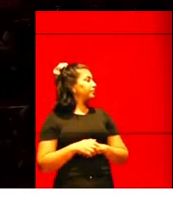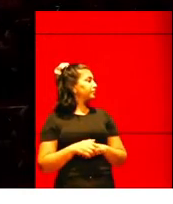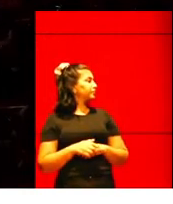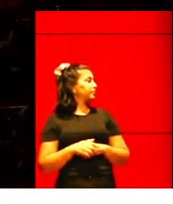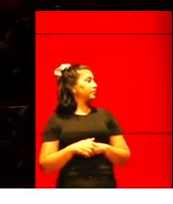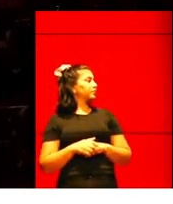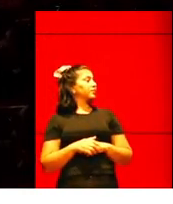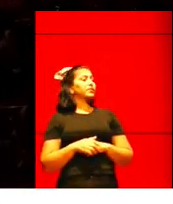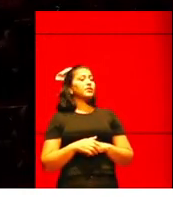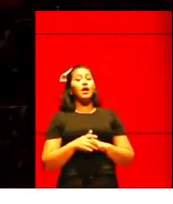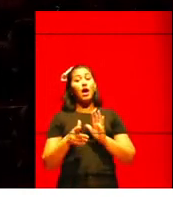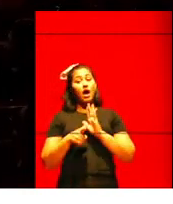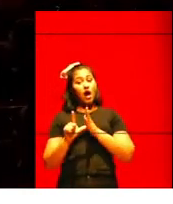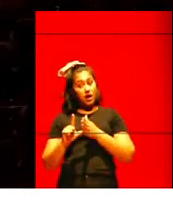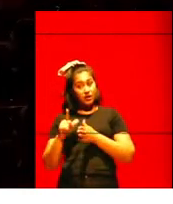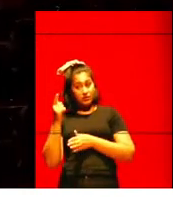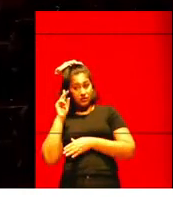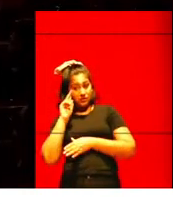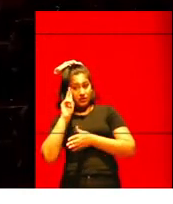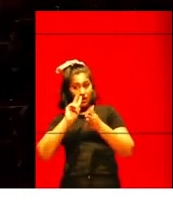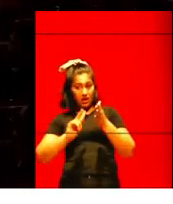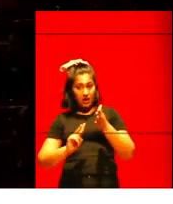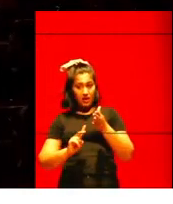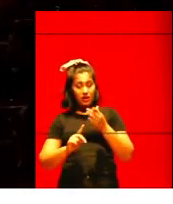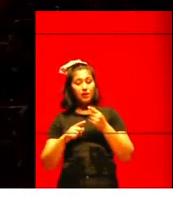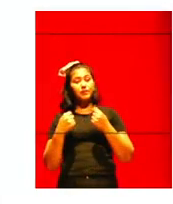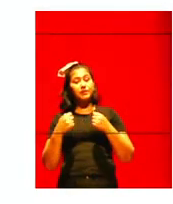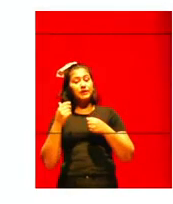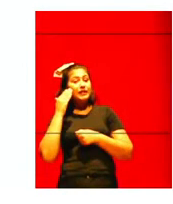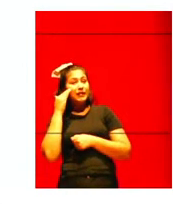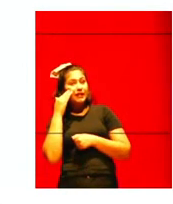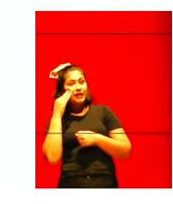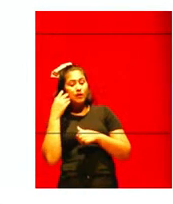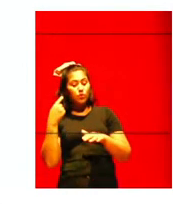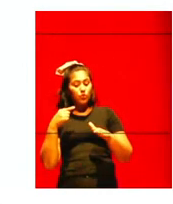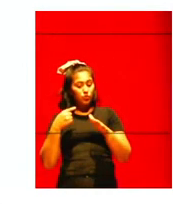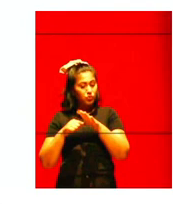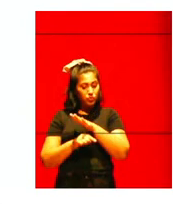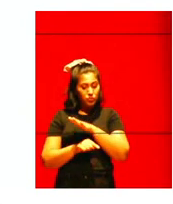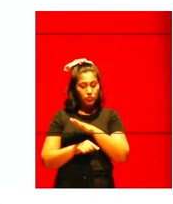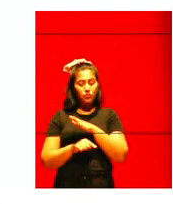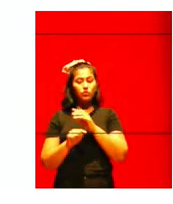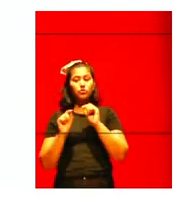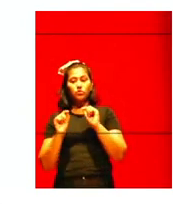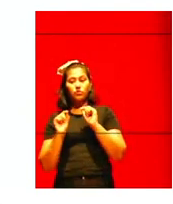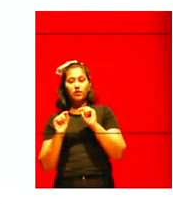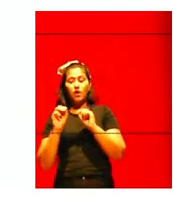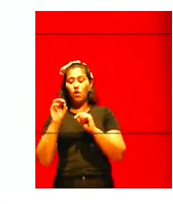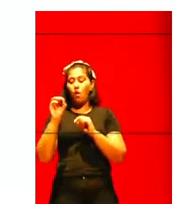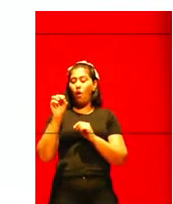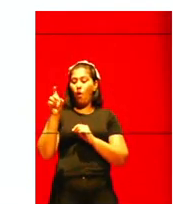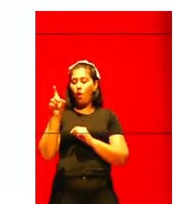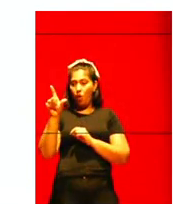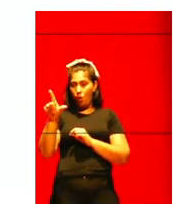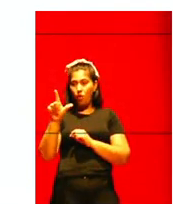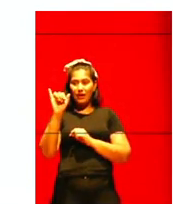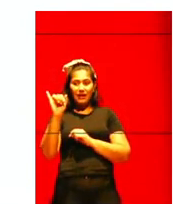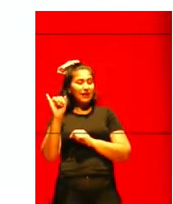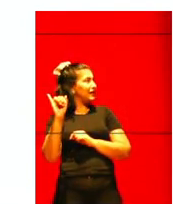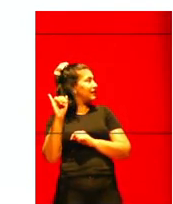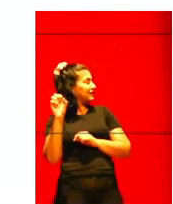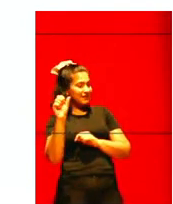os polissacarídeos, nós precisamos ver aqui os oligossacarídeos. Oligossacarídeo, aquele prefixo grego ali,